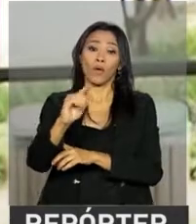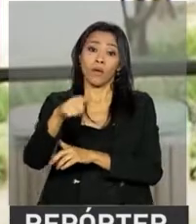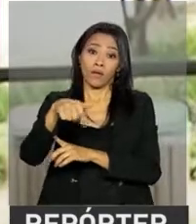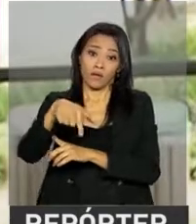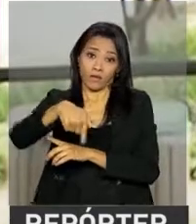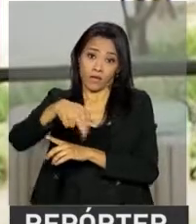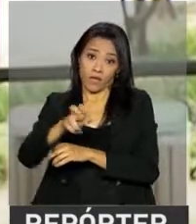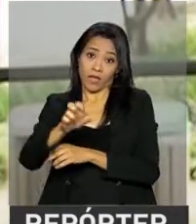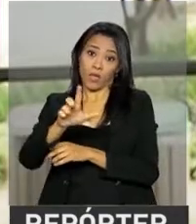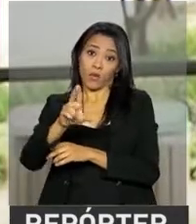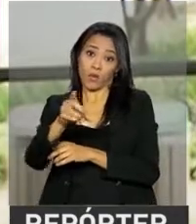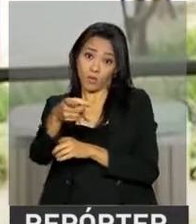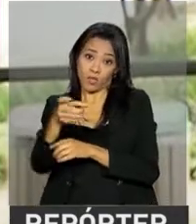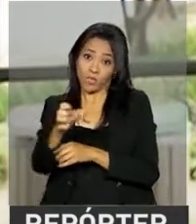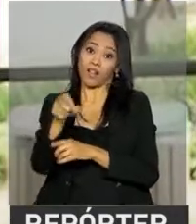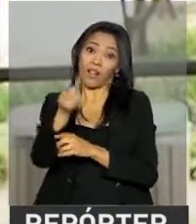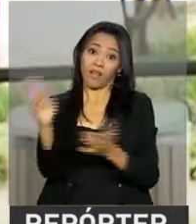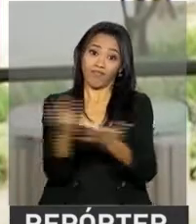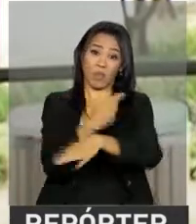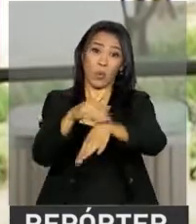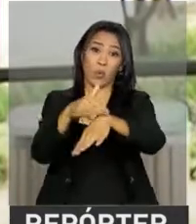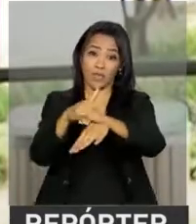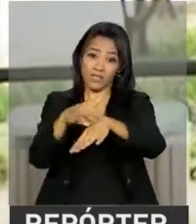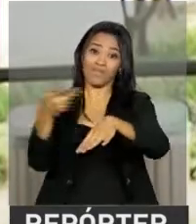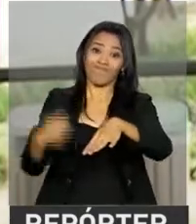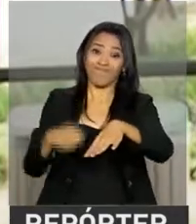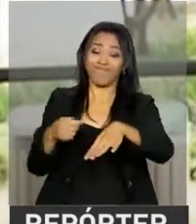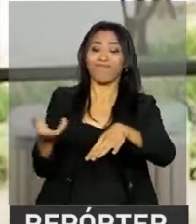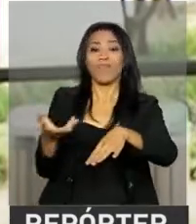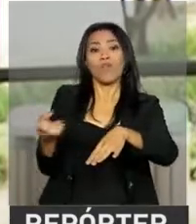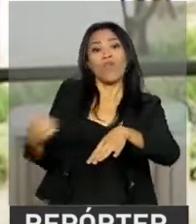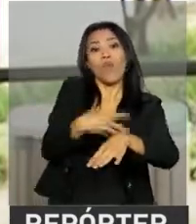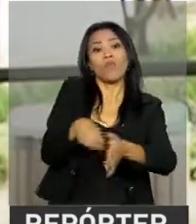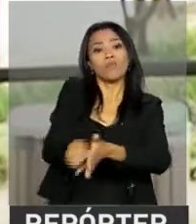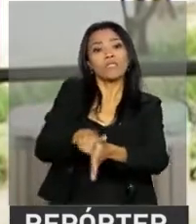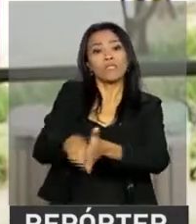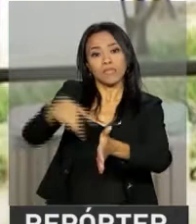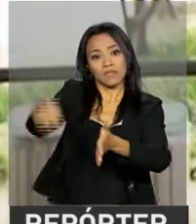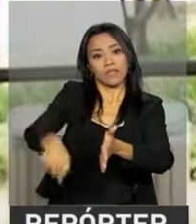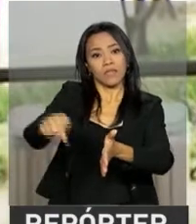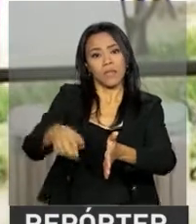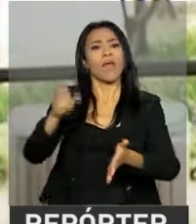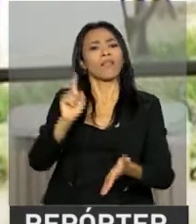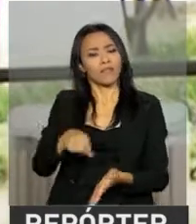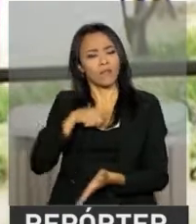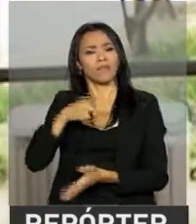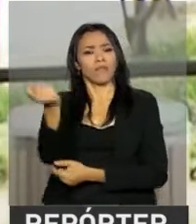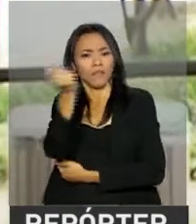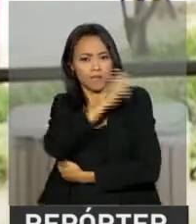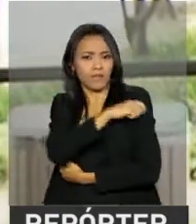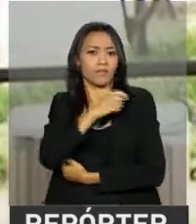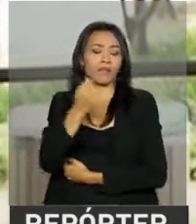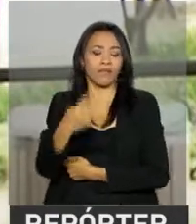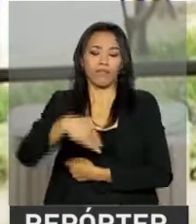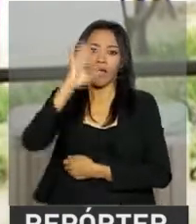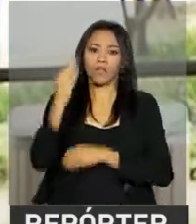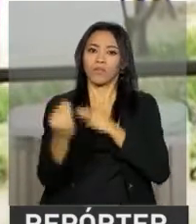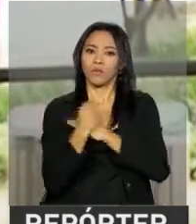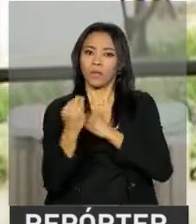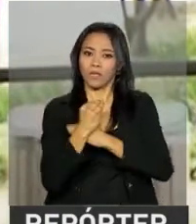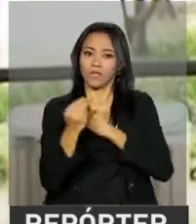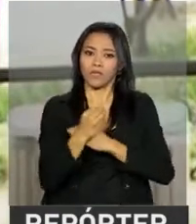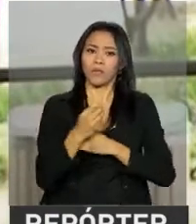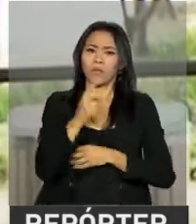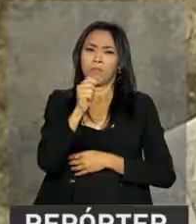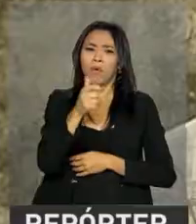podem se beneficiar de um novo tratamento em estudo por aqui uma vacina que oferece mais proteção e menos efeitos